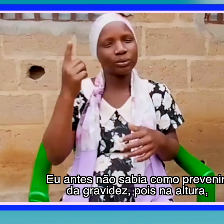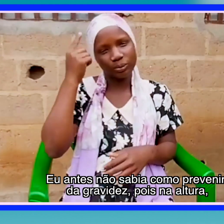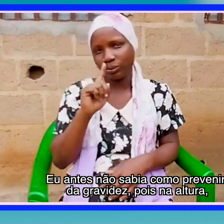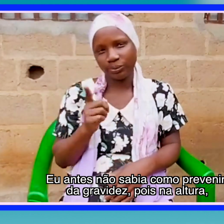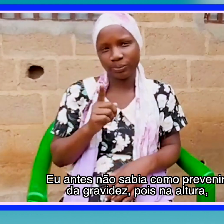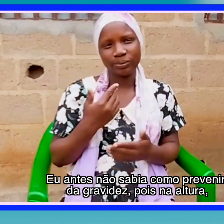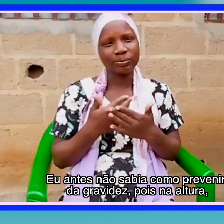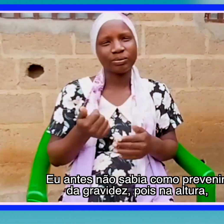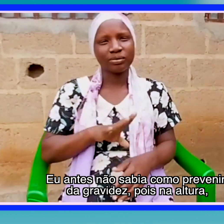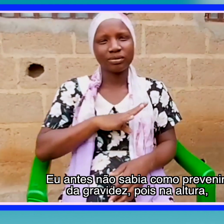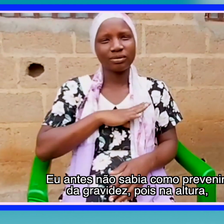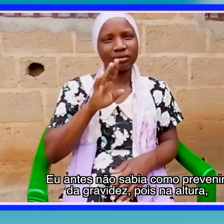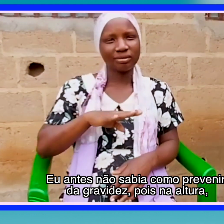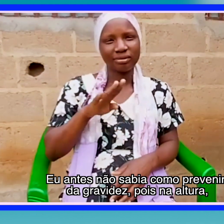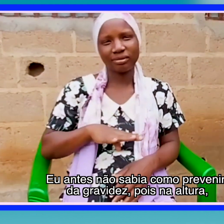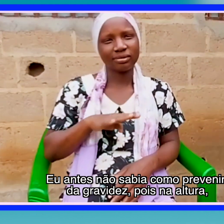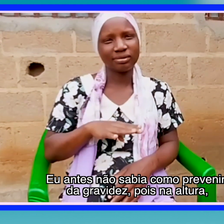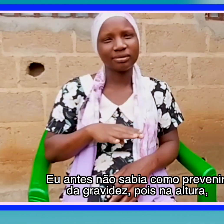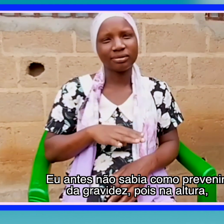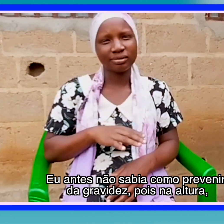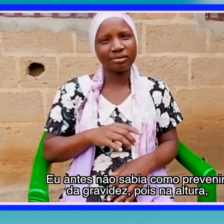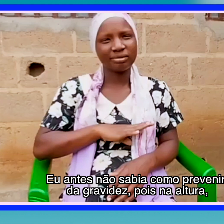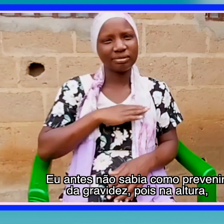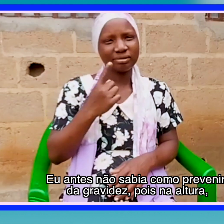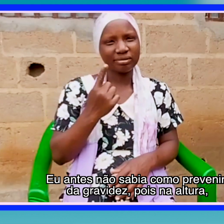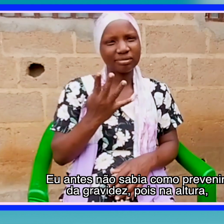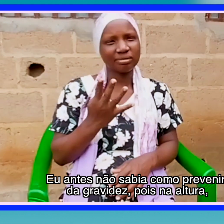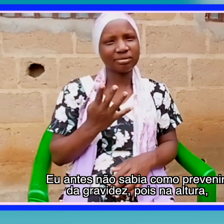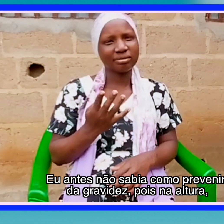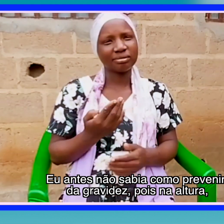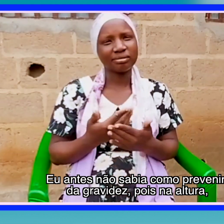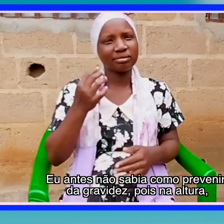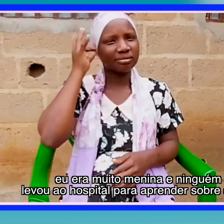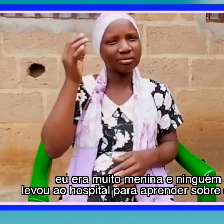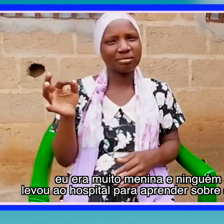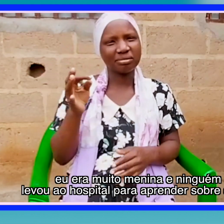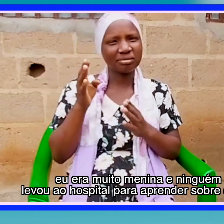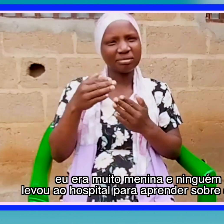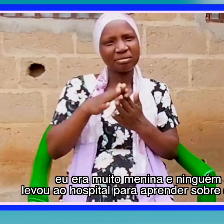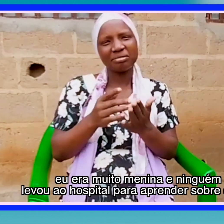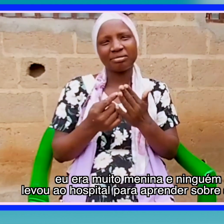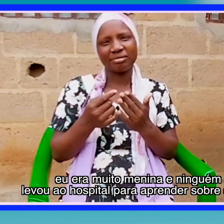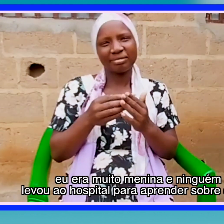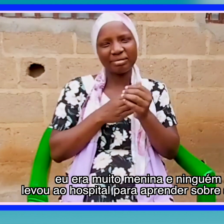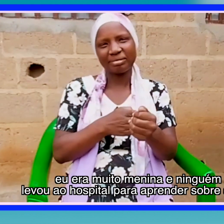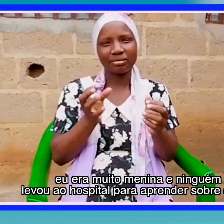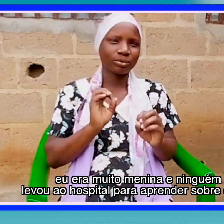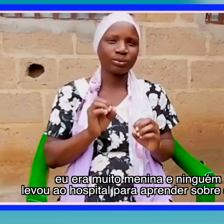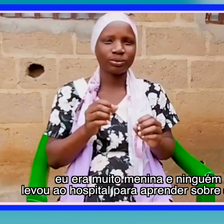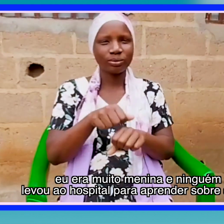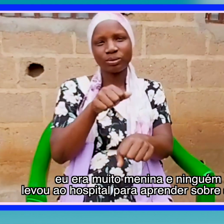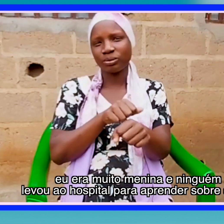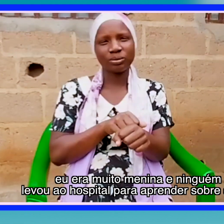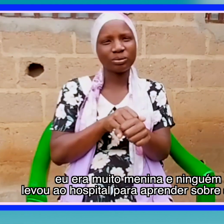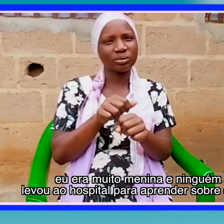Eu antes não sabia como prevenir da gravidez, pois na altura eu era muito menina e ninguém me